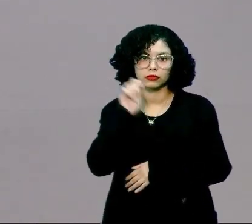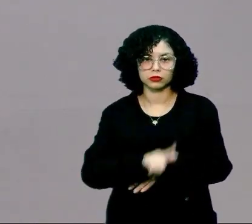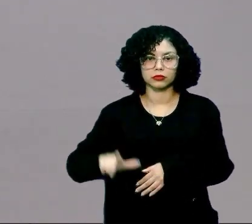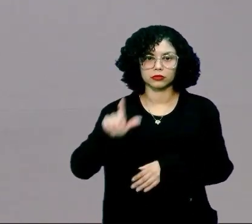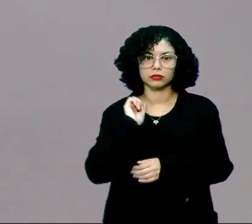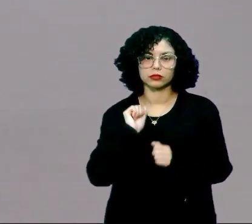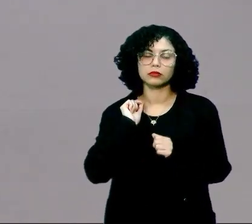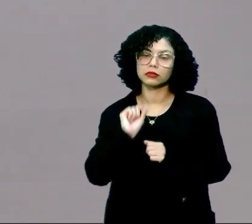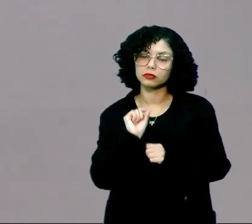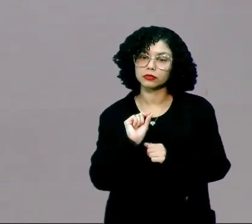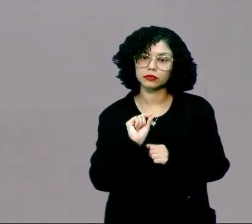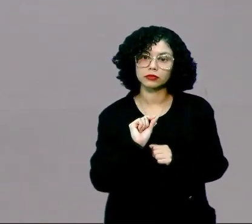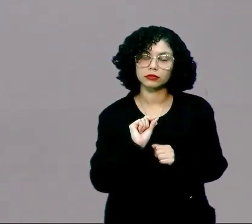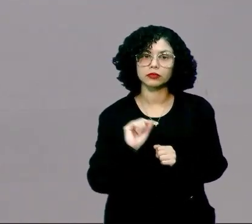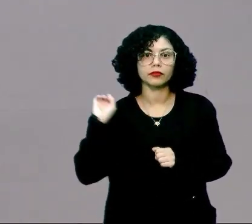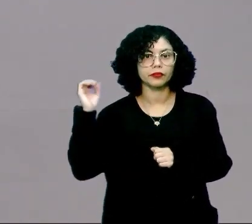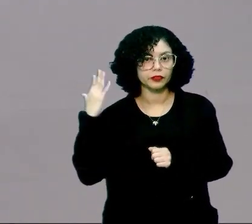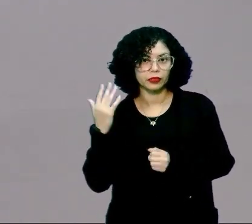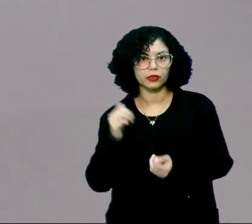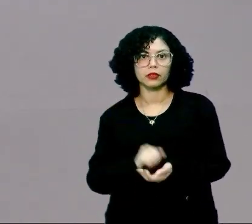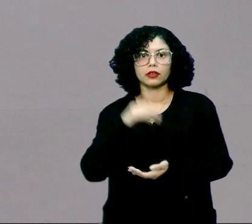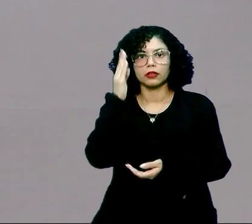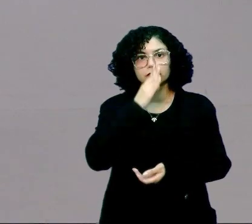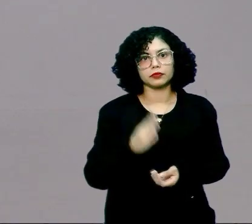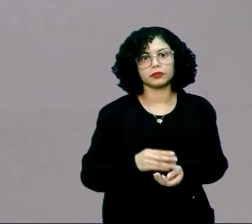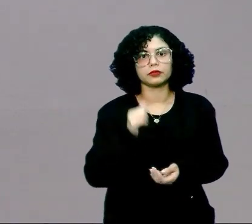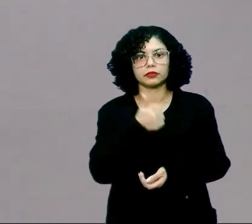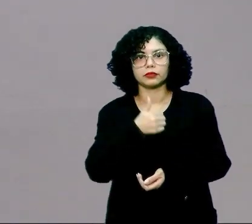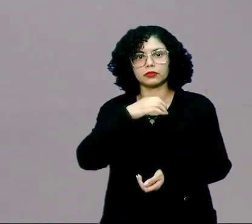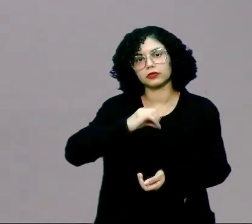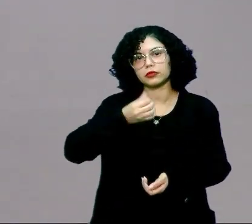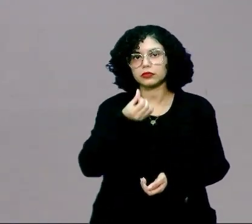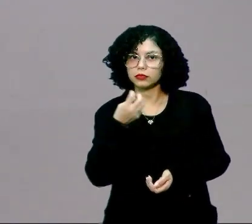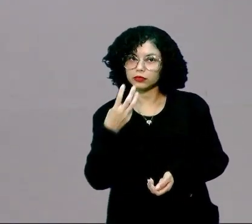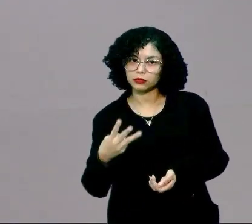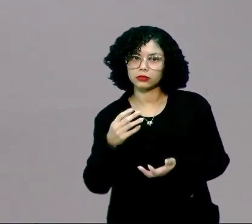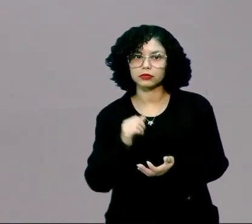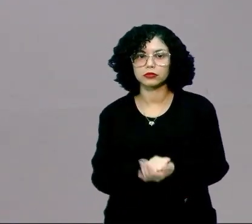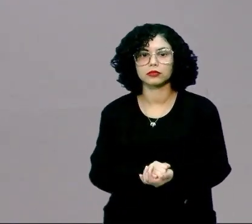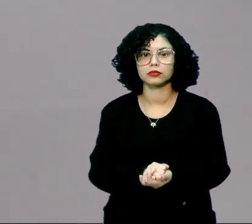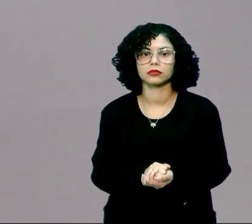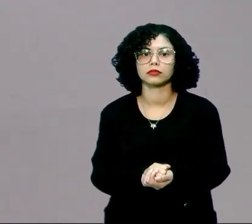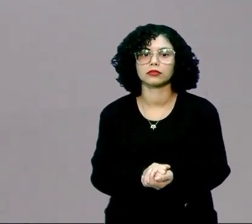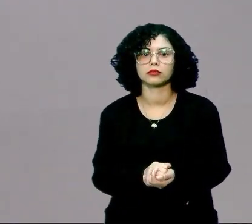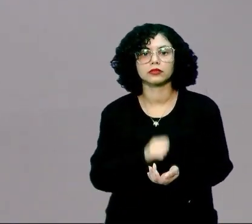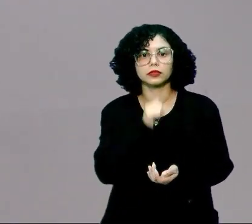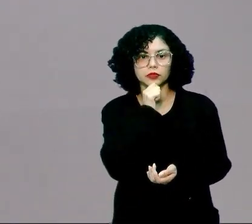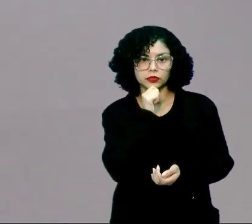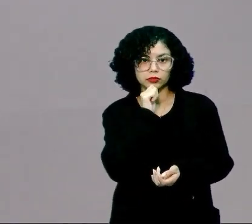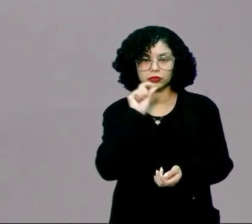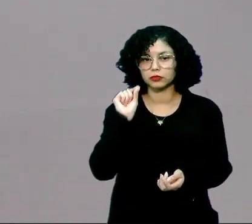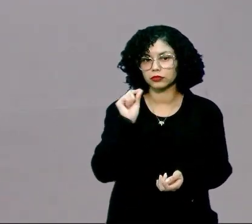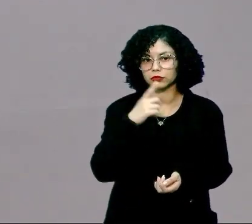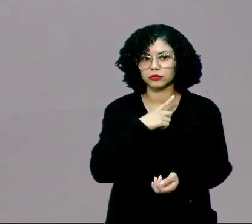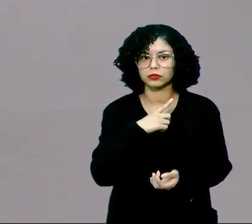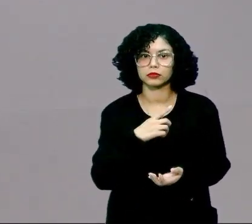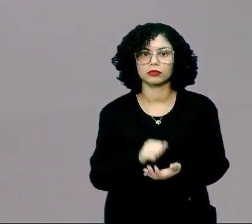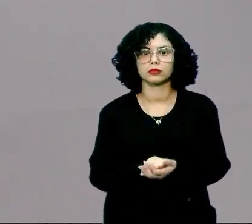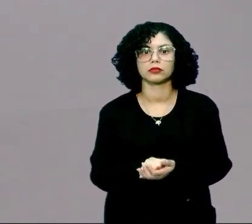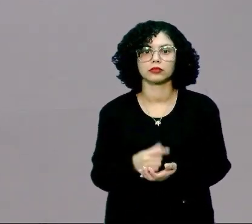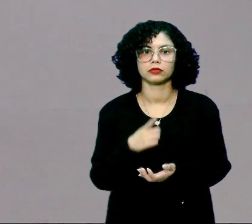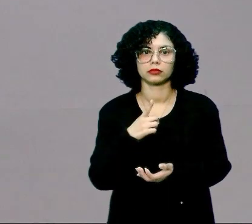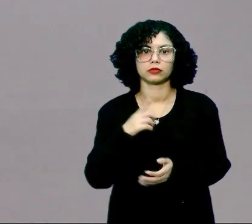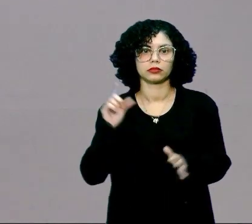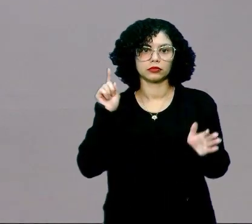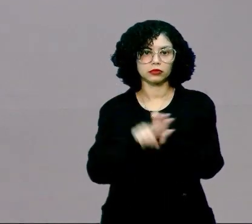literatura. O que está acontecendo no Brasil em 1963? E posteriormente, o que nós temos aí? A gente tem